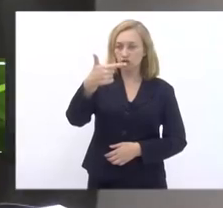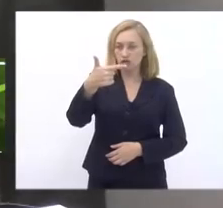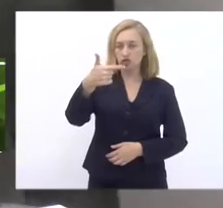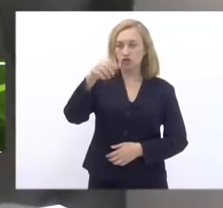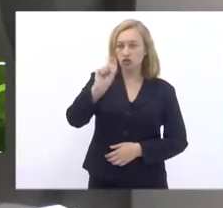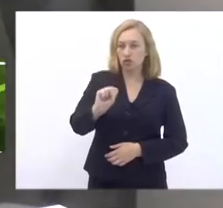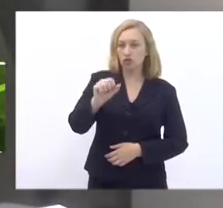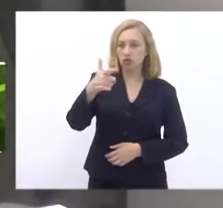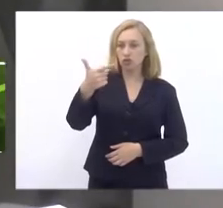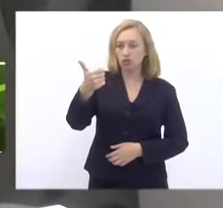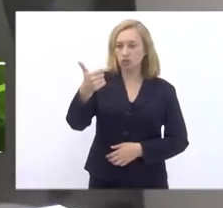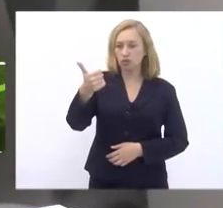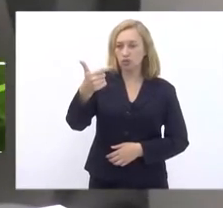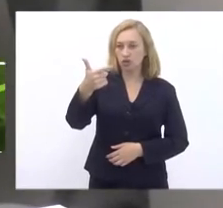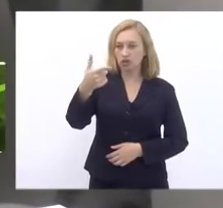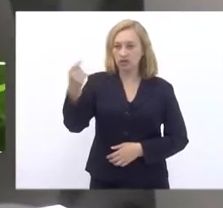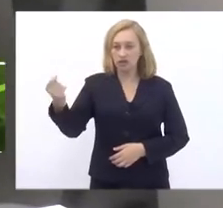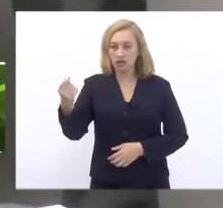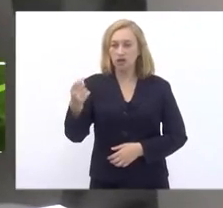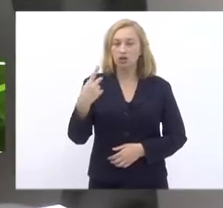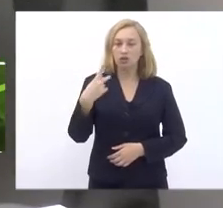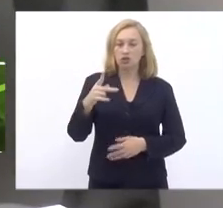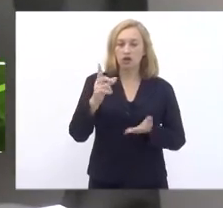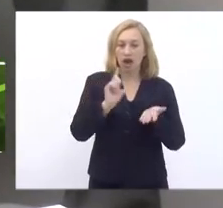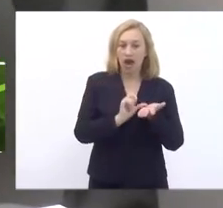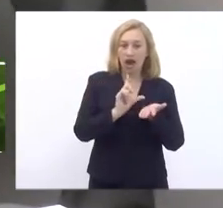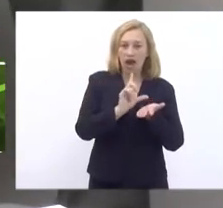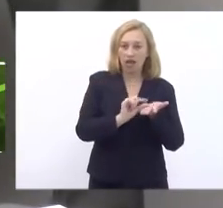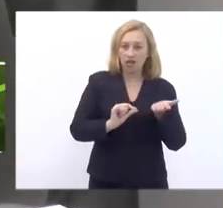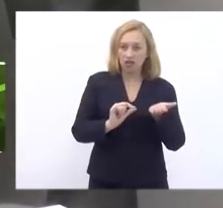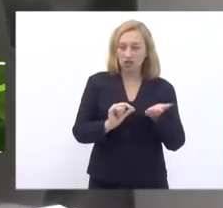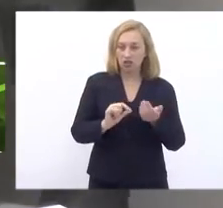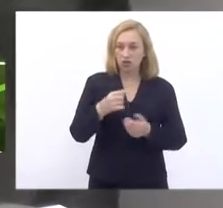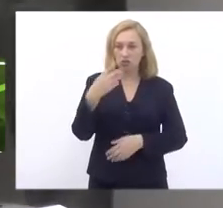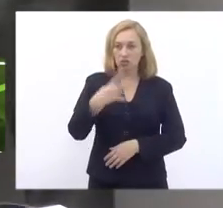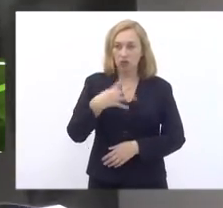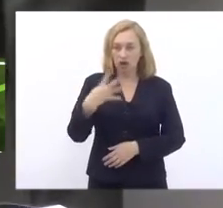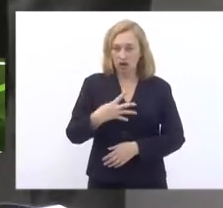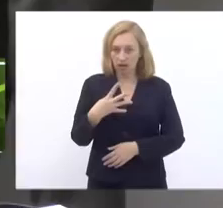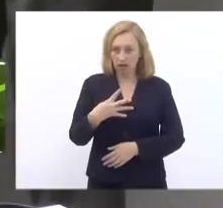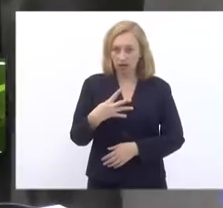Porque no seu artigo 4º, em